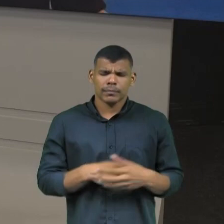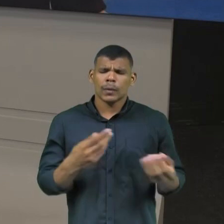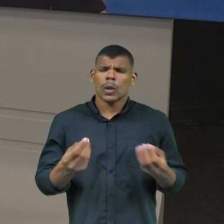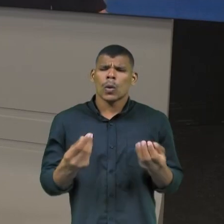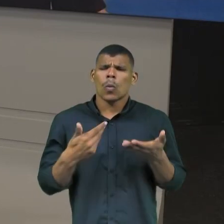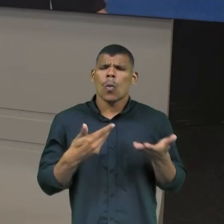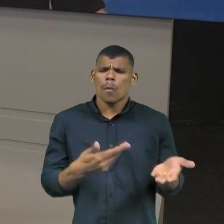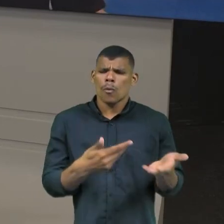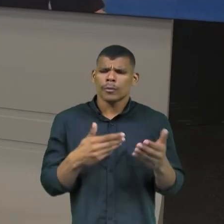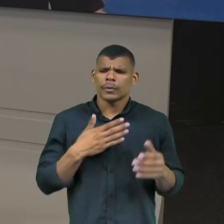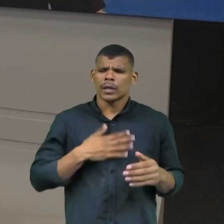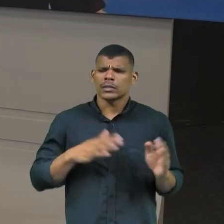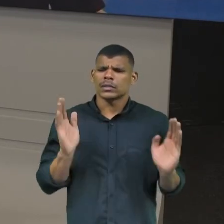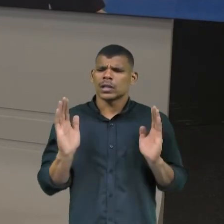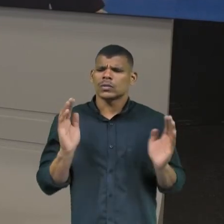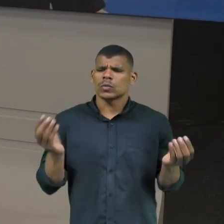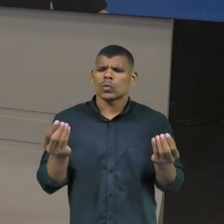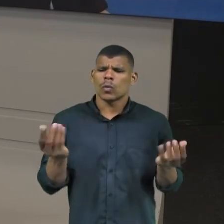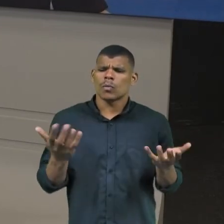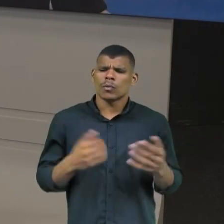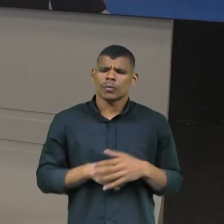durante esse recesso?